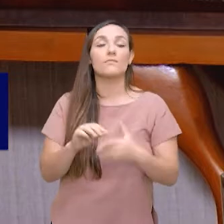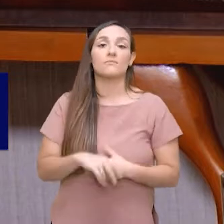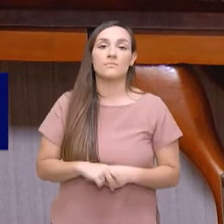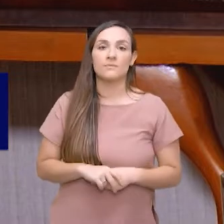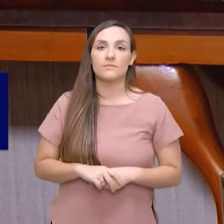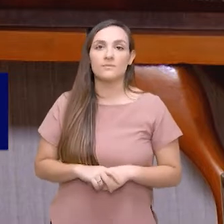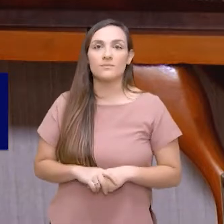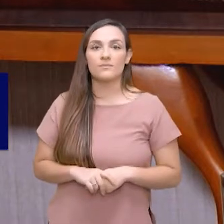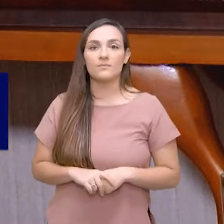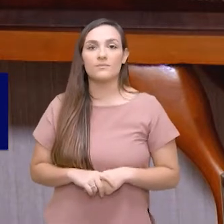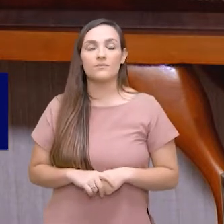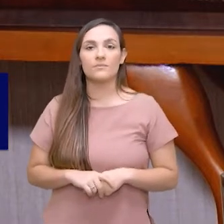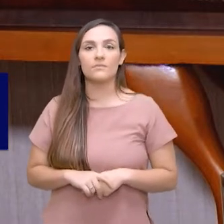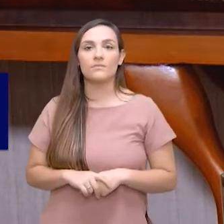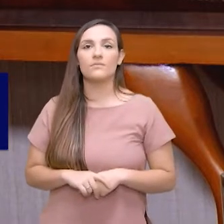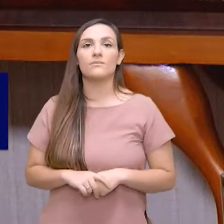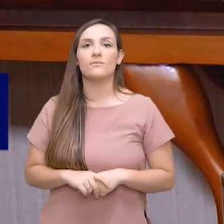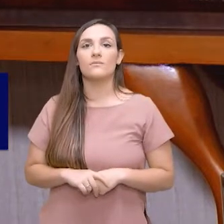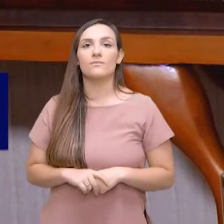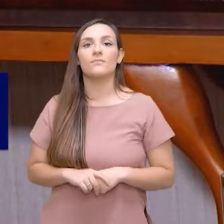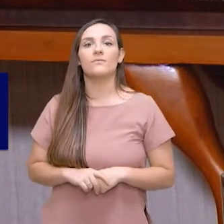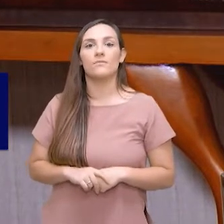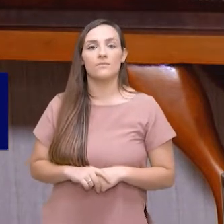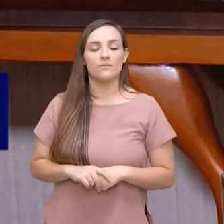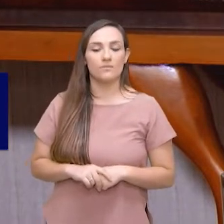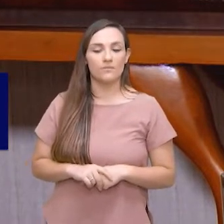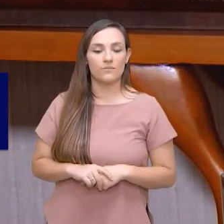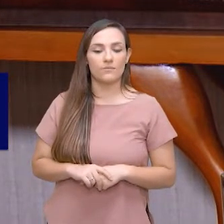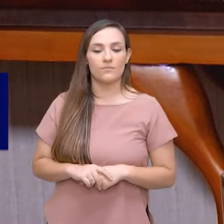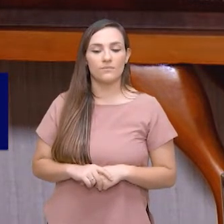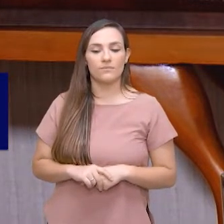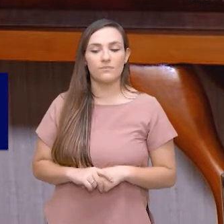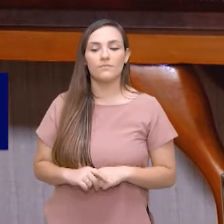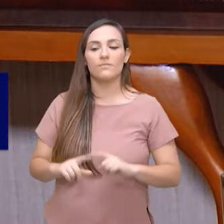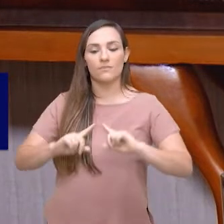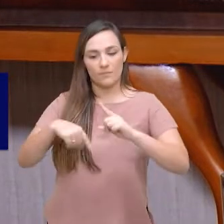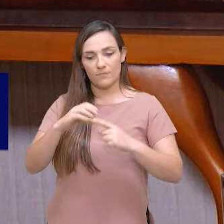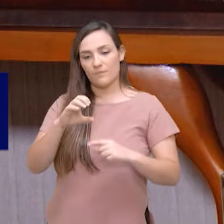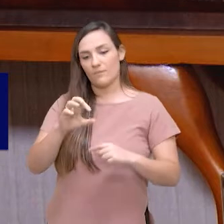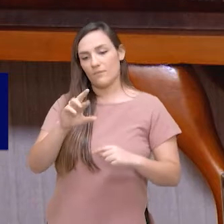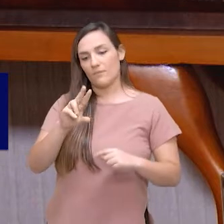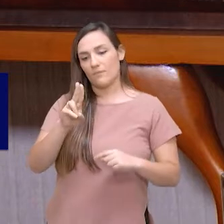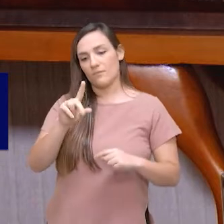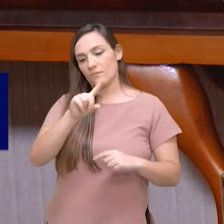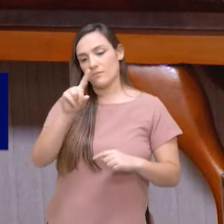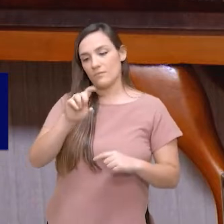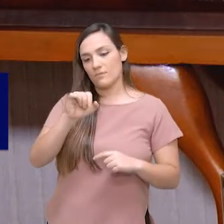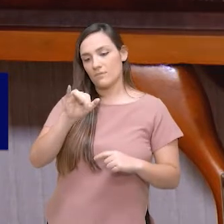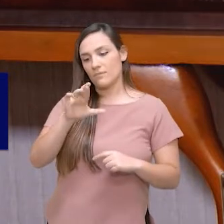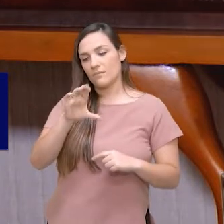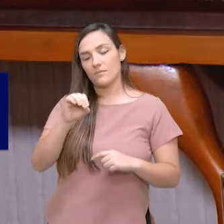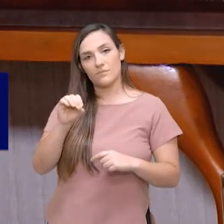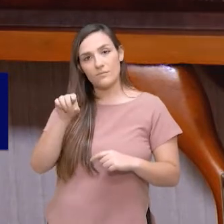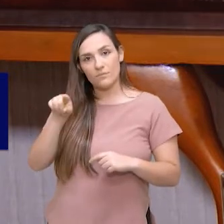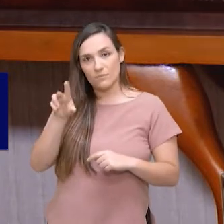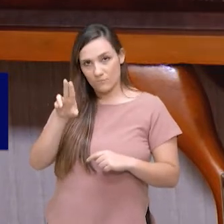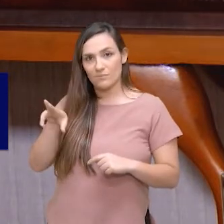Depois do R$1.000, o cruzeiro, entendeu? Ele não chegou no